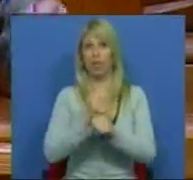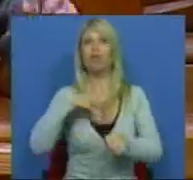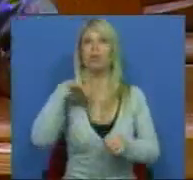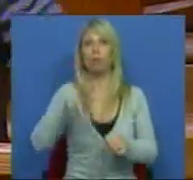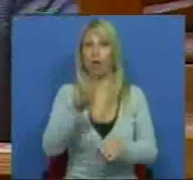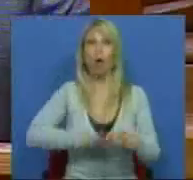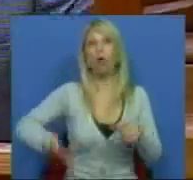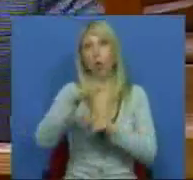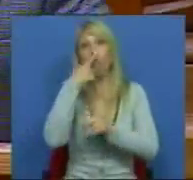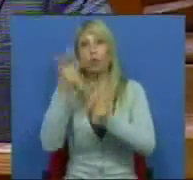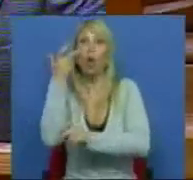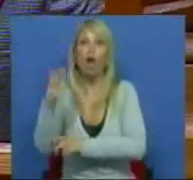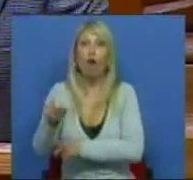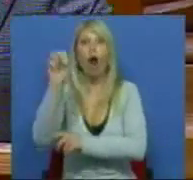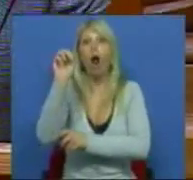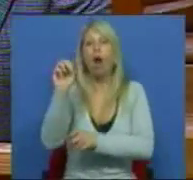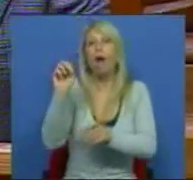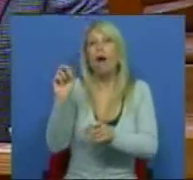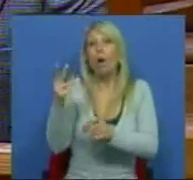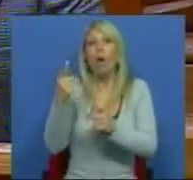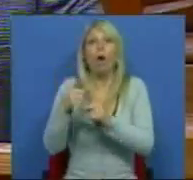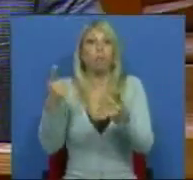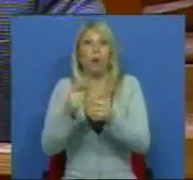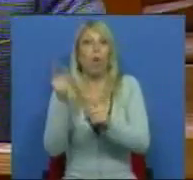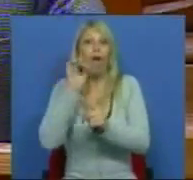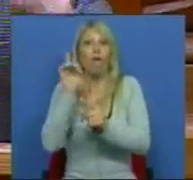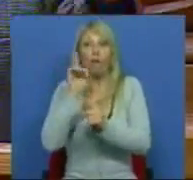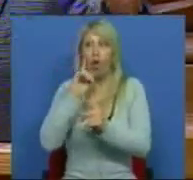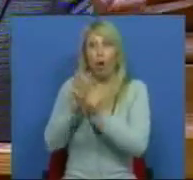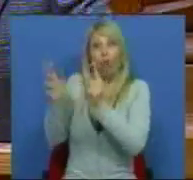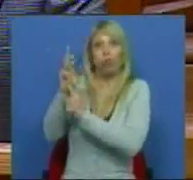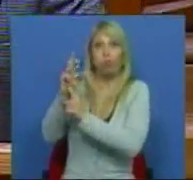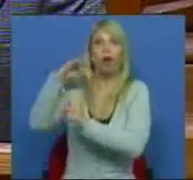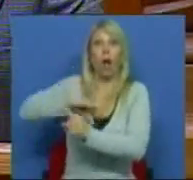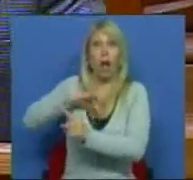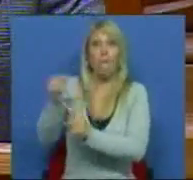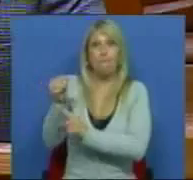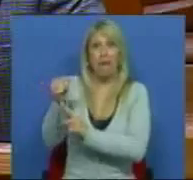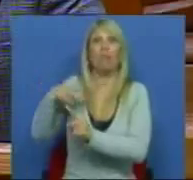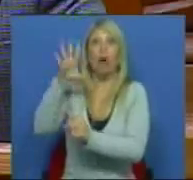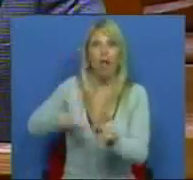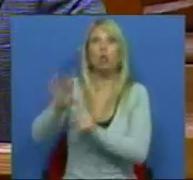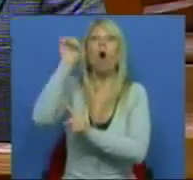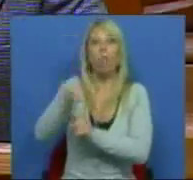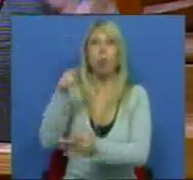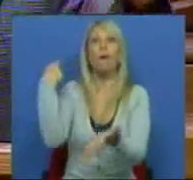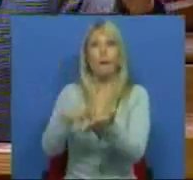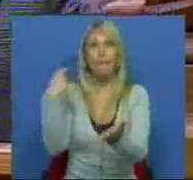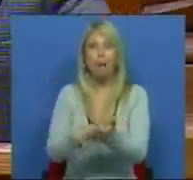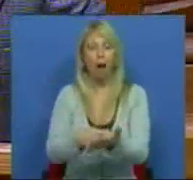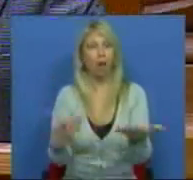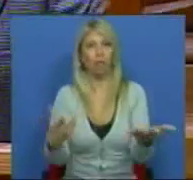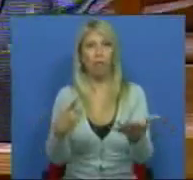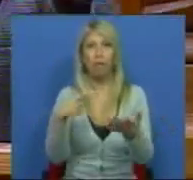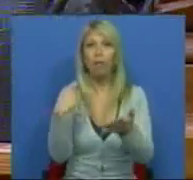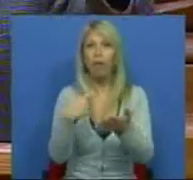para pensionistas e reformados acima do valor do salário mínimo nacional era não só uma medida inconstitucional, como era,